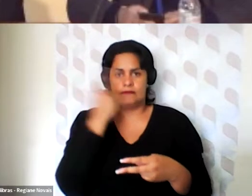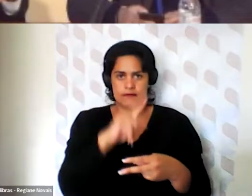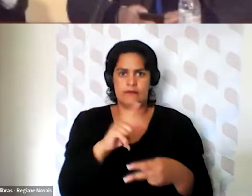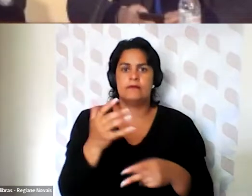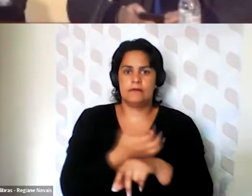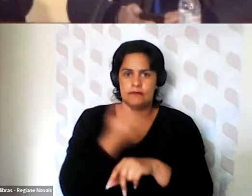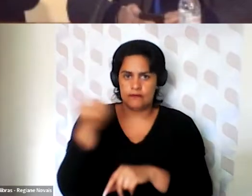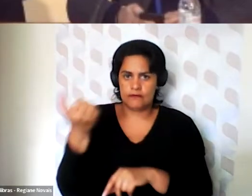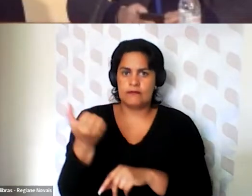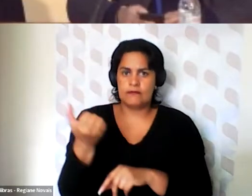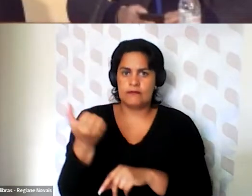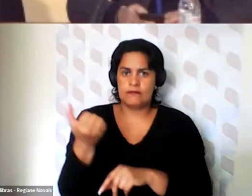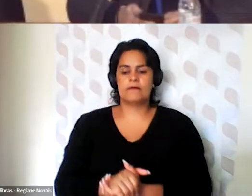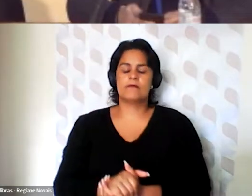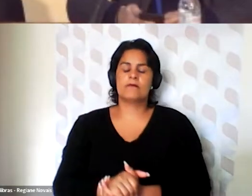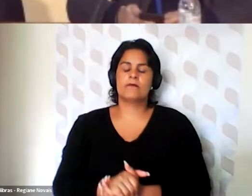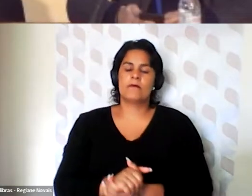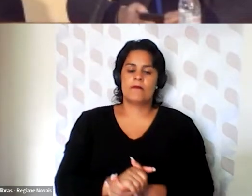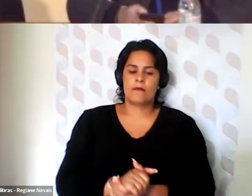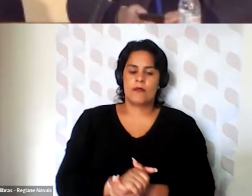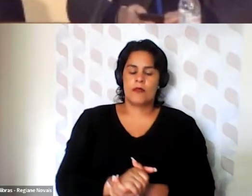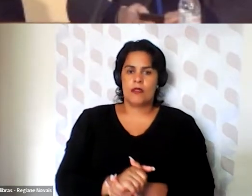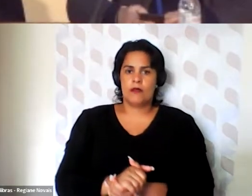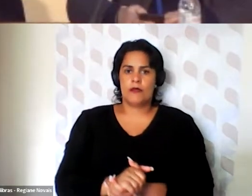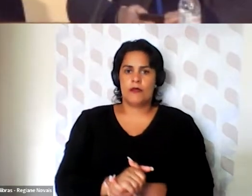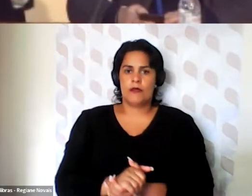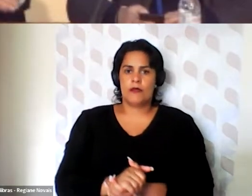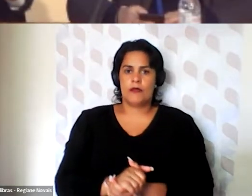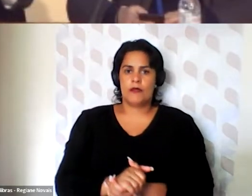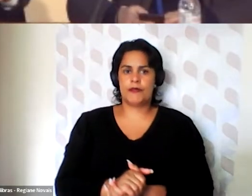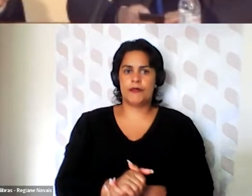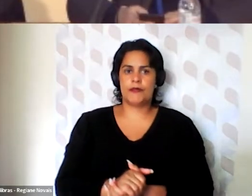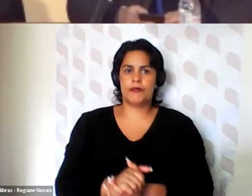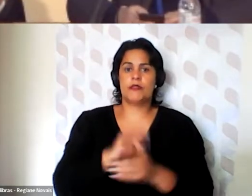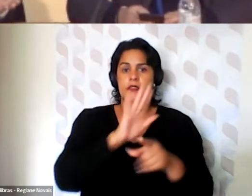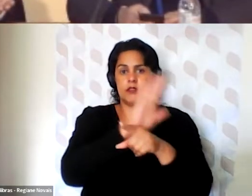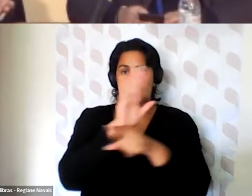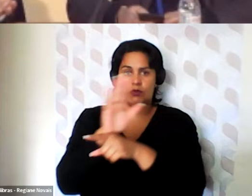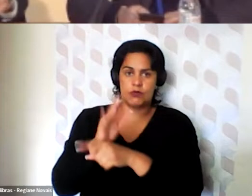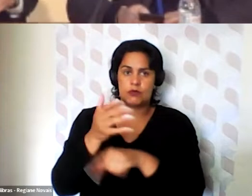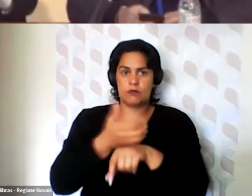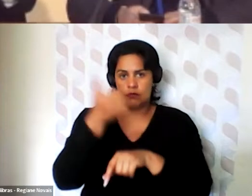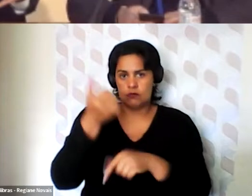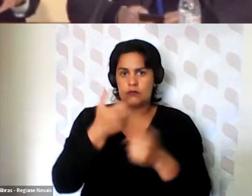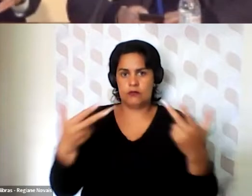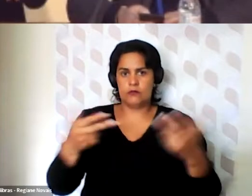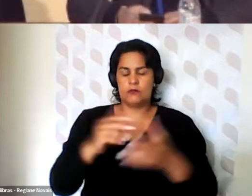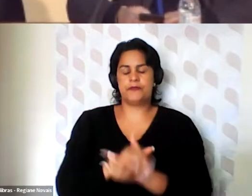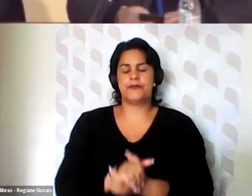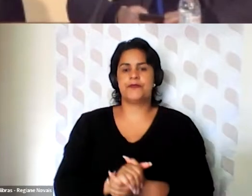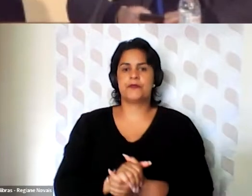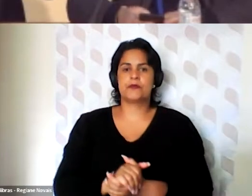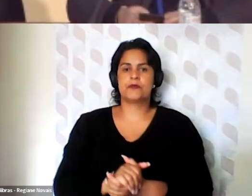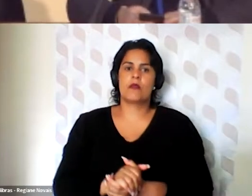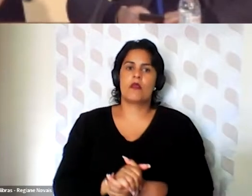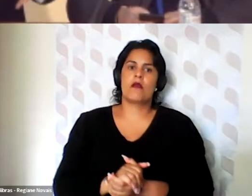porque ela dá a impressão de que vai vir um certificador que vai examinar e vai dizer assim, não, faz isso, faz isso, tá, ok, tá bom, e aí na hora que falar, ok, todo mundo